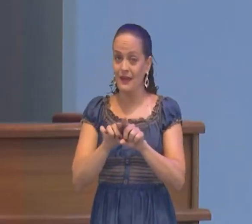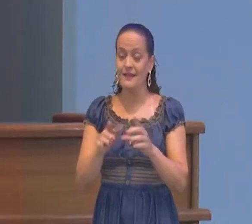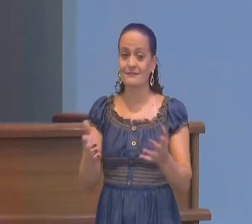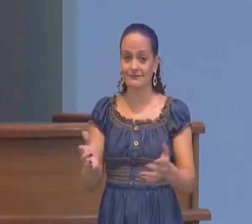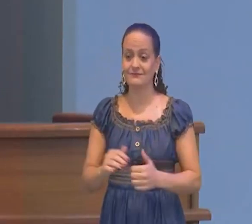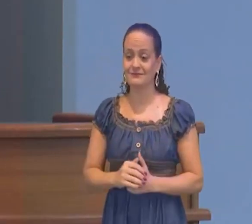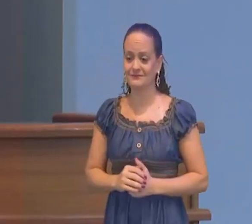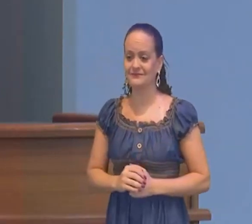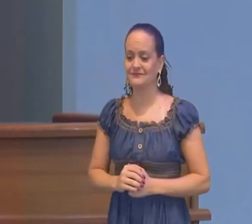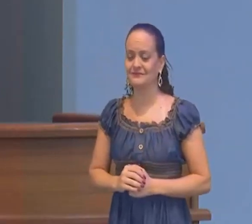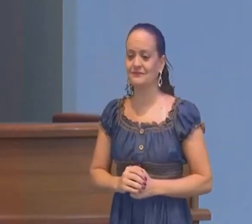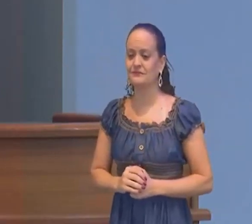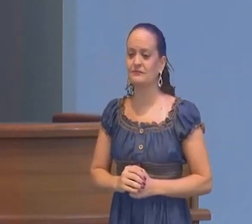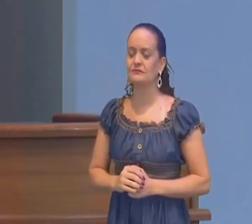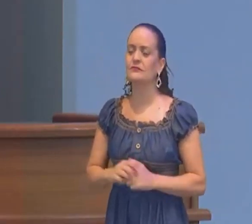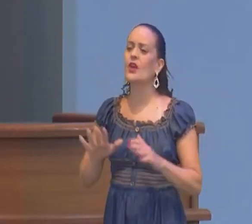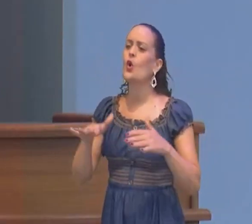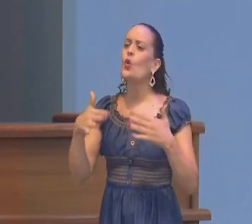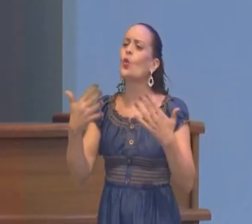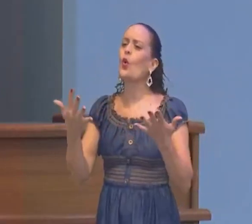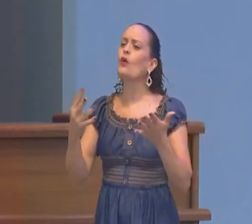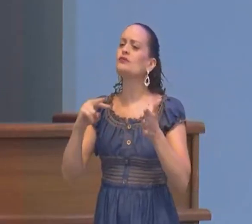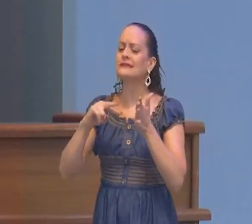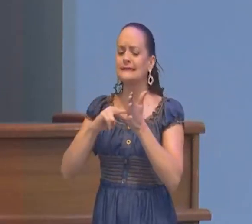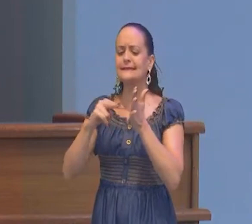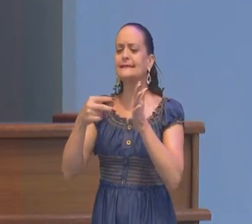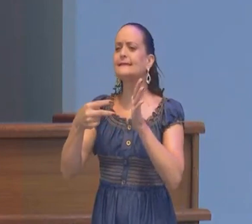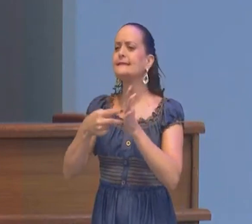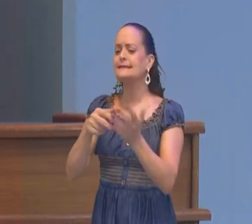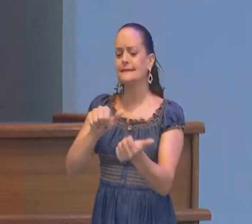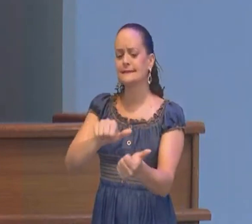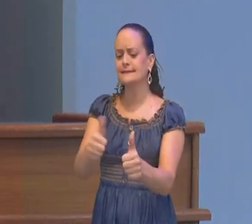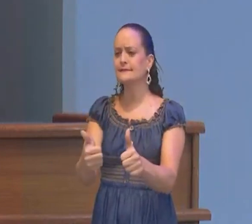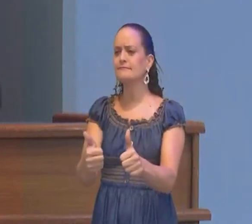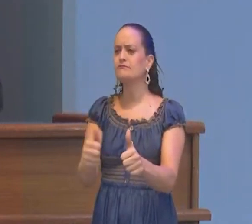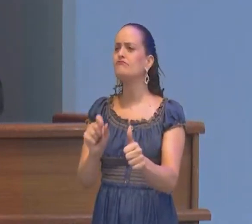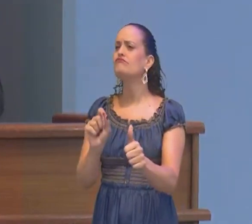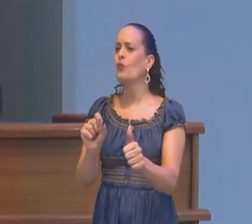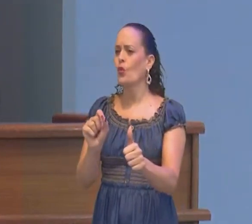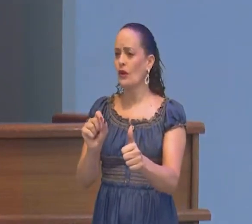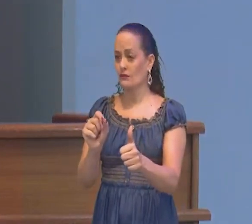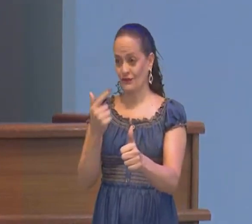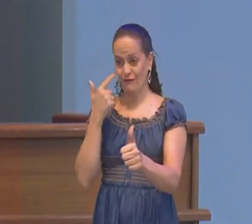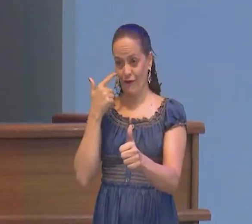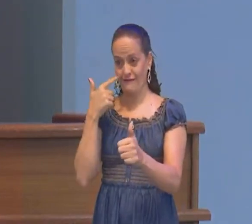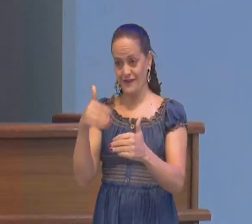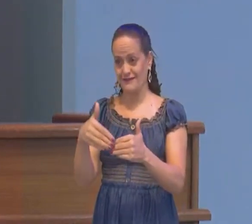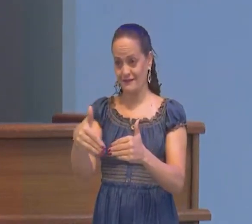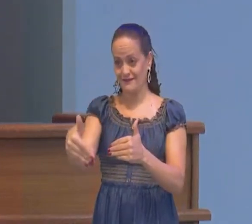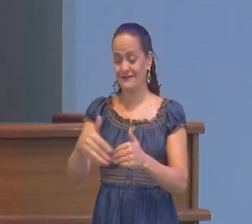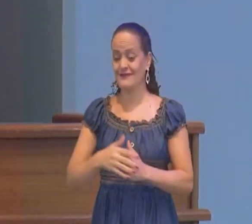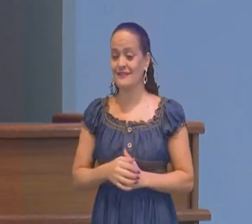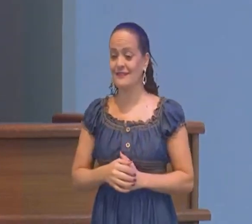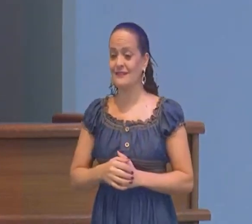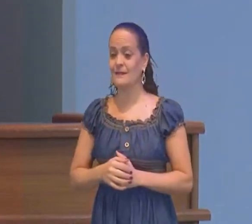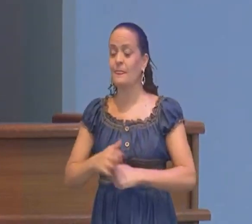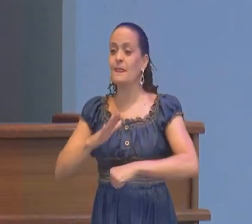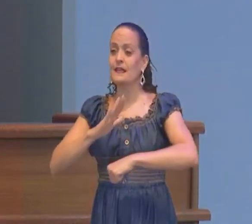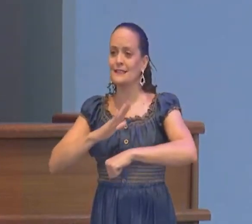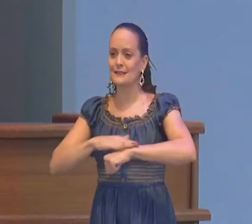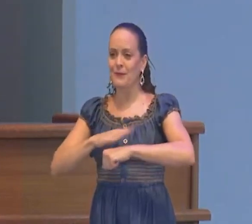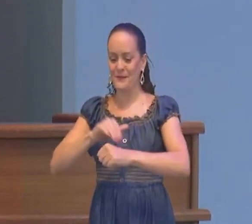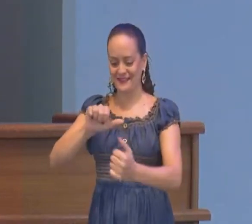culto. Qual é o significado do batismo? Nós daqui a pouco veremos então este momento